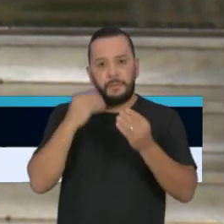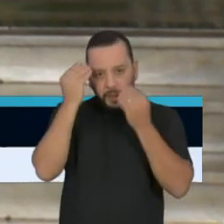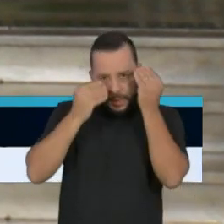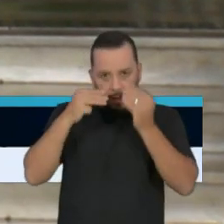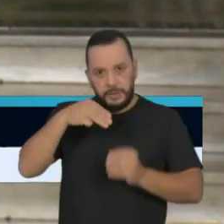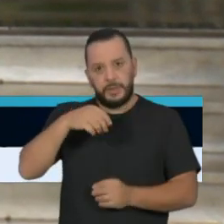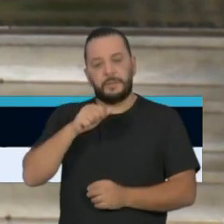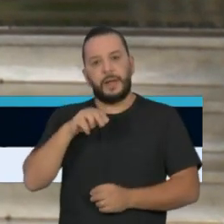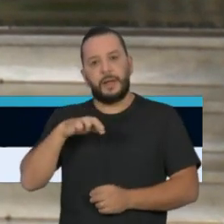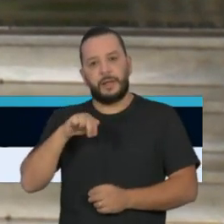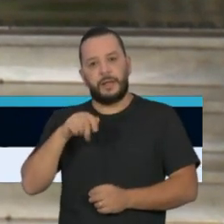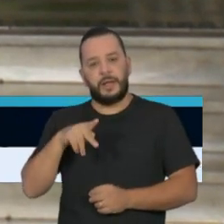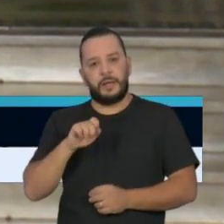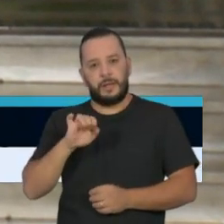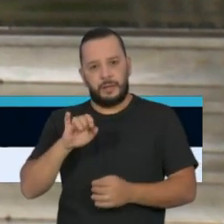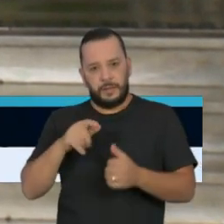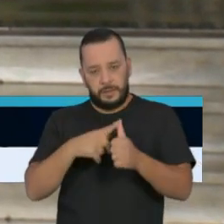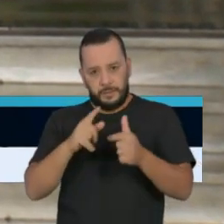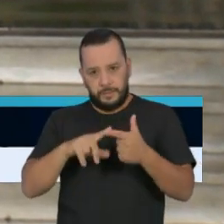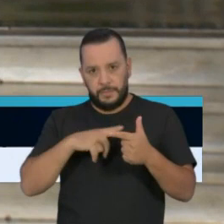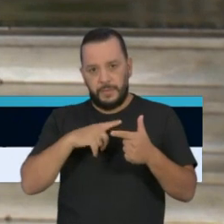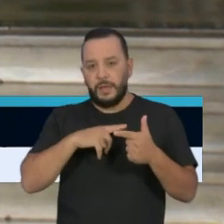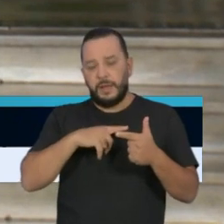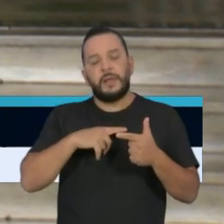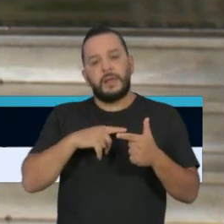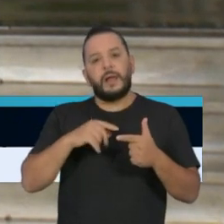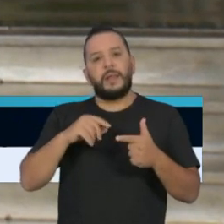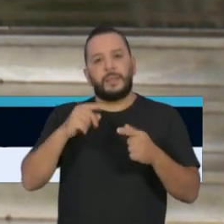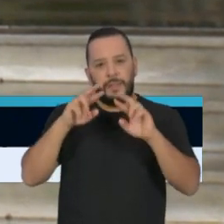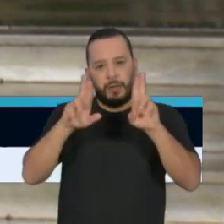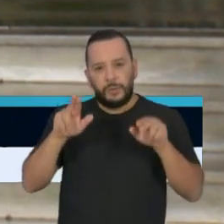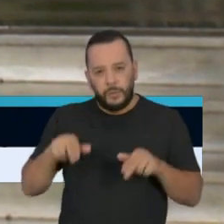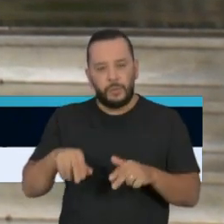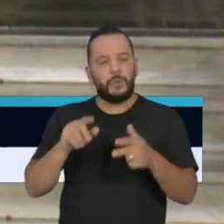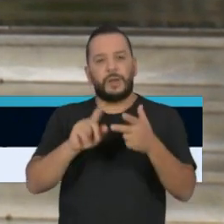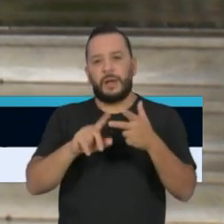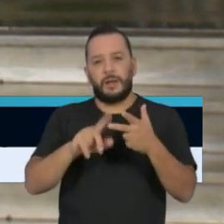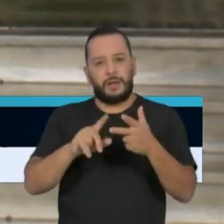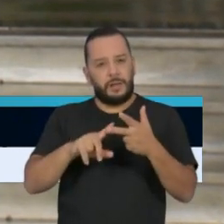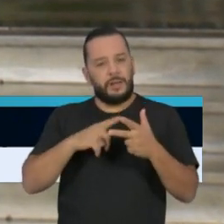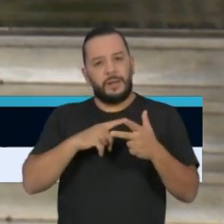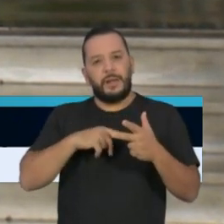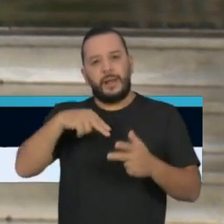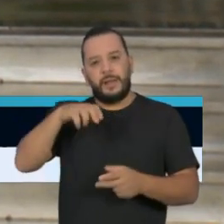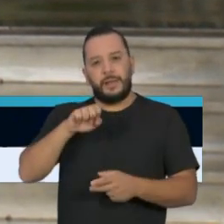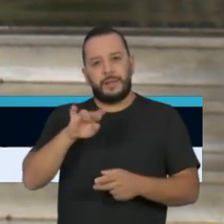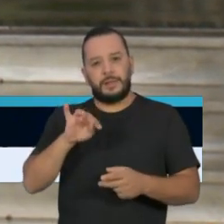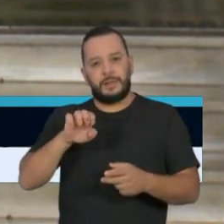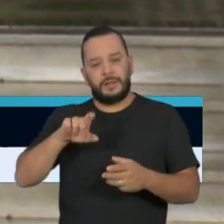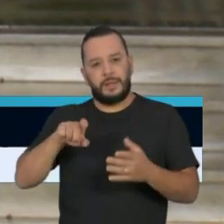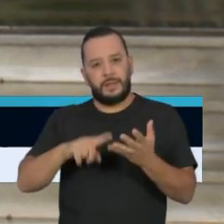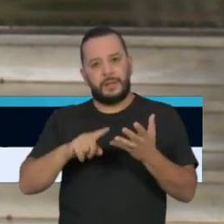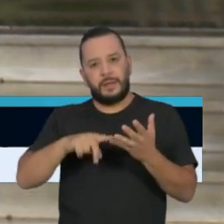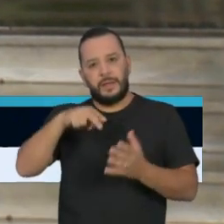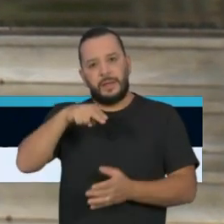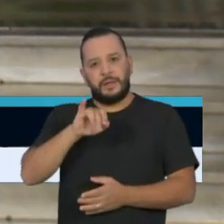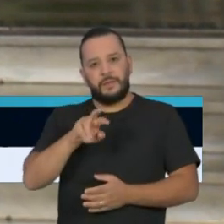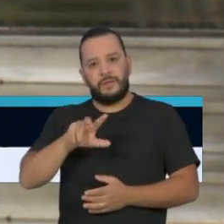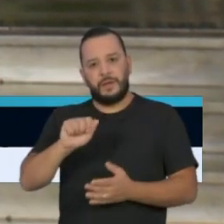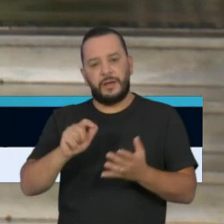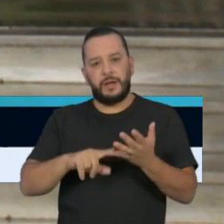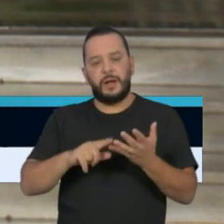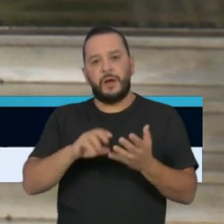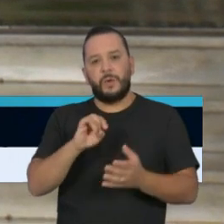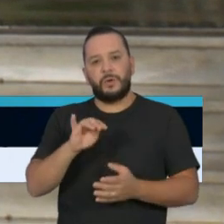a Microsoft, a Minerva Foods, a Natura, a Natural One, a Nestlé, a Nivea, Ortobon,